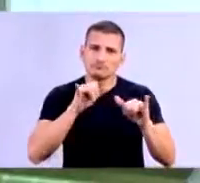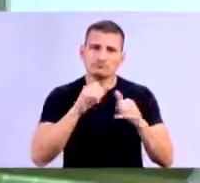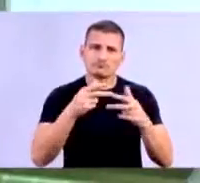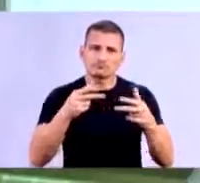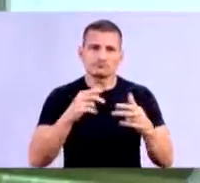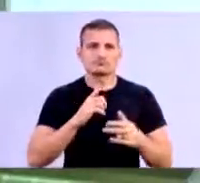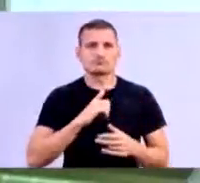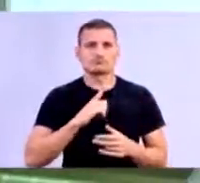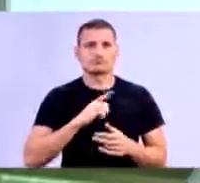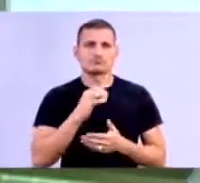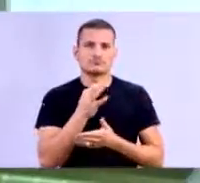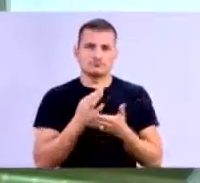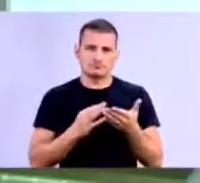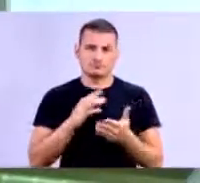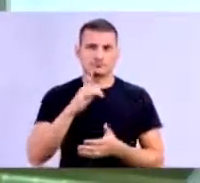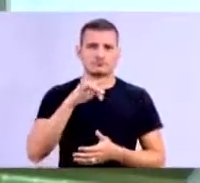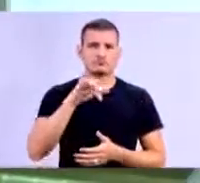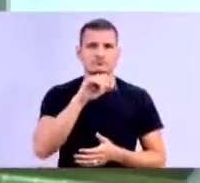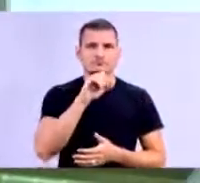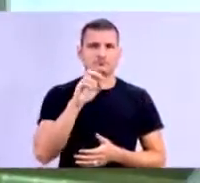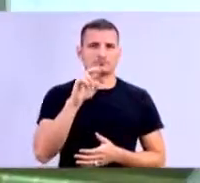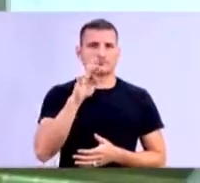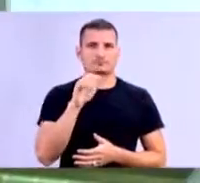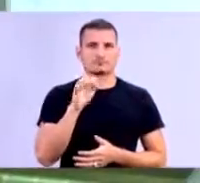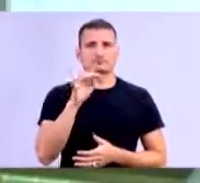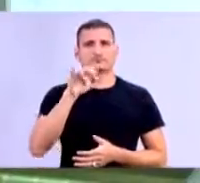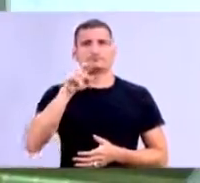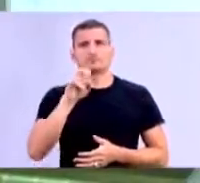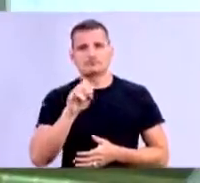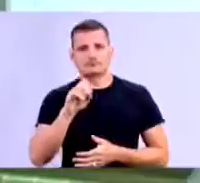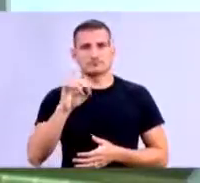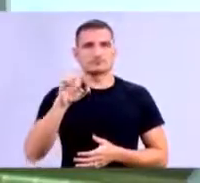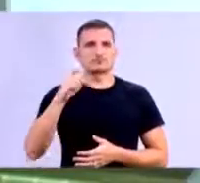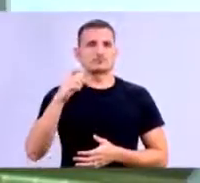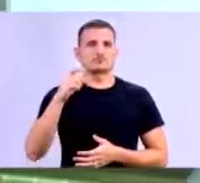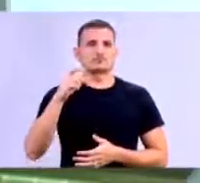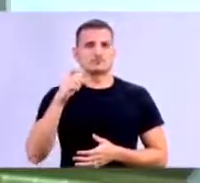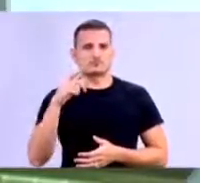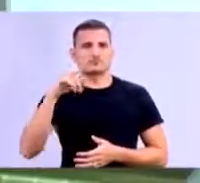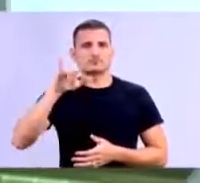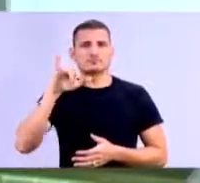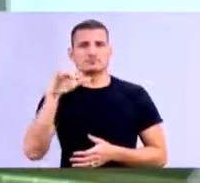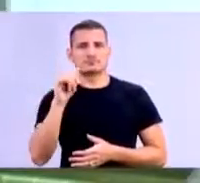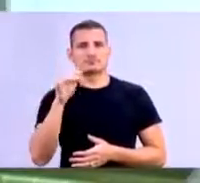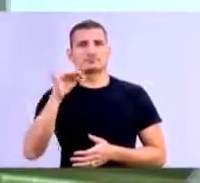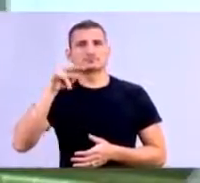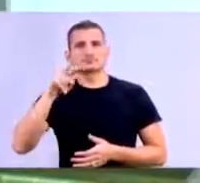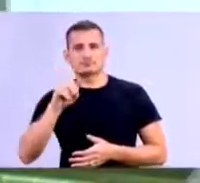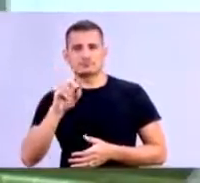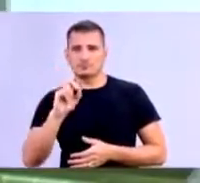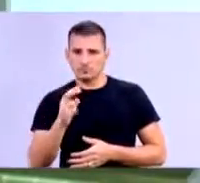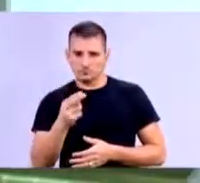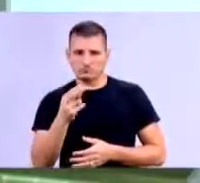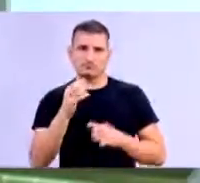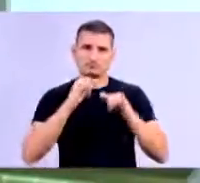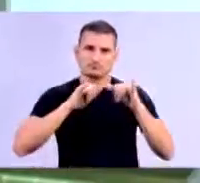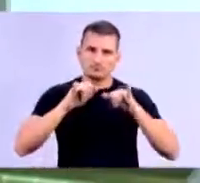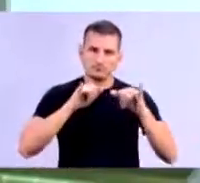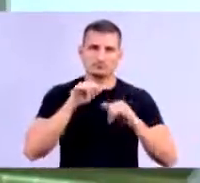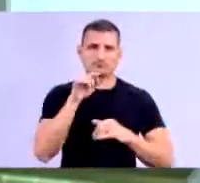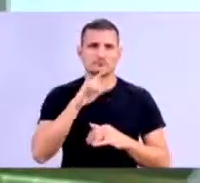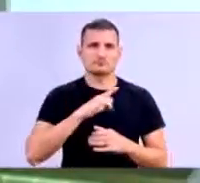o texto dissertativo, explicativo ou informativo. Se você tem um